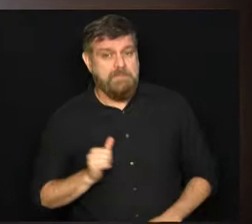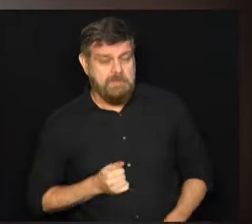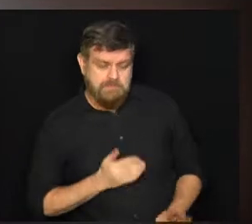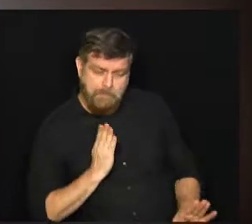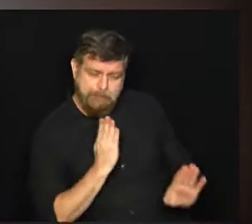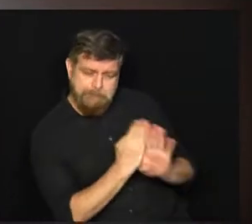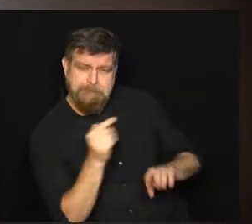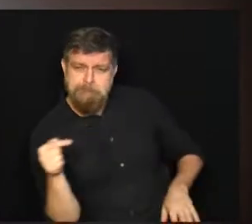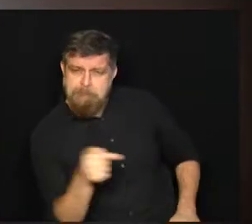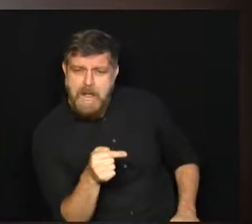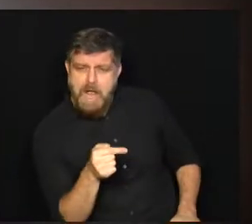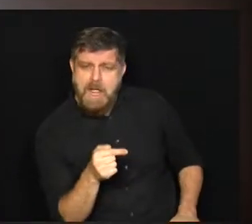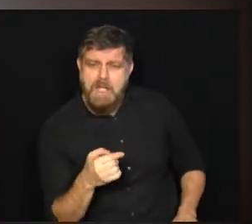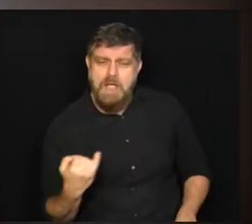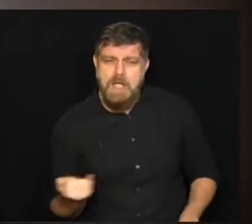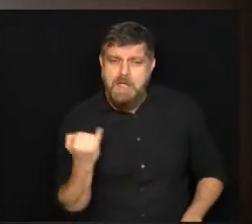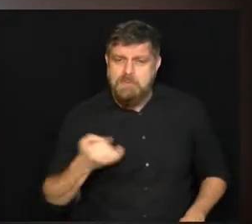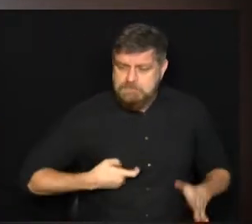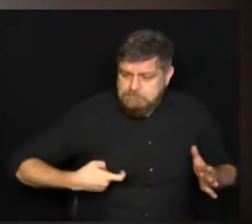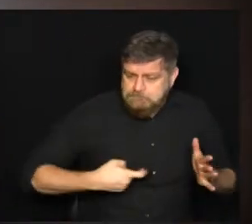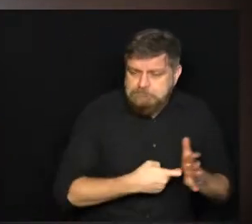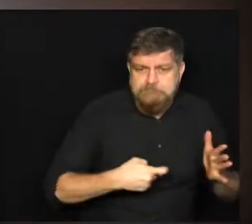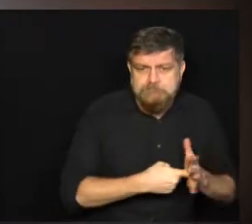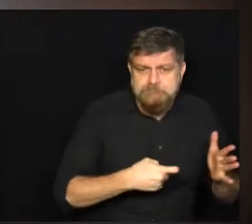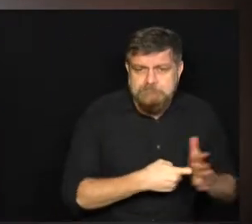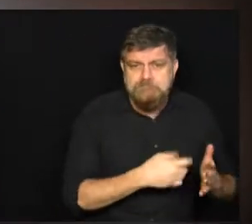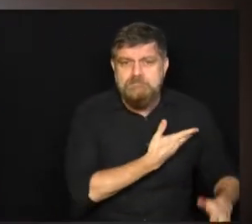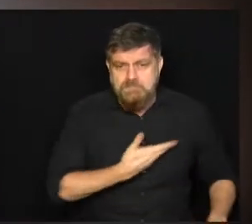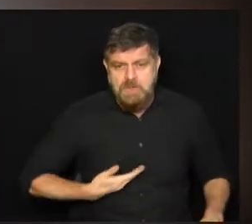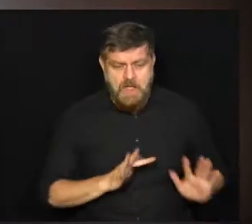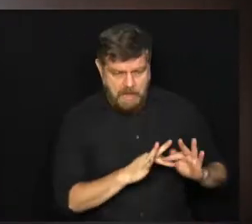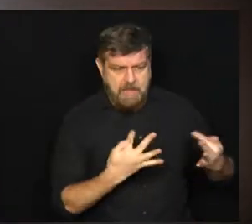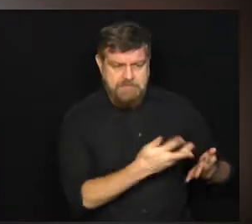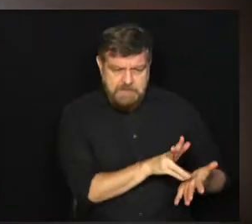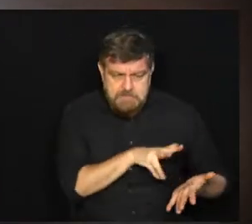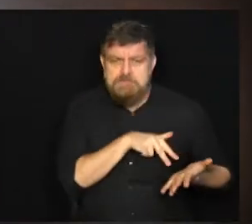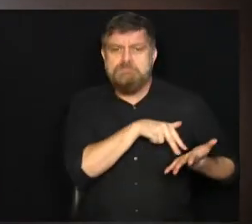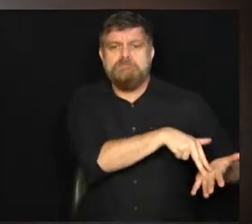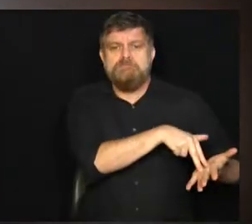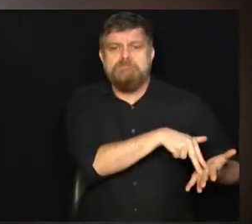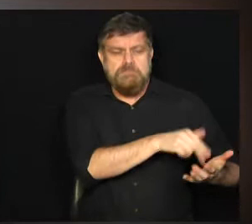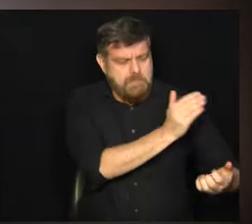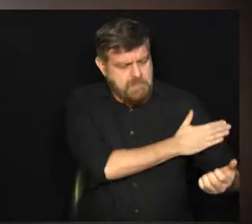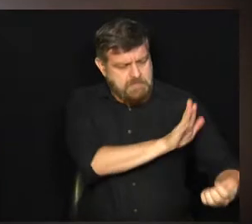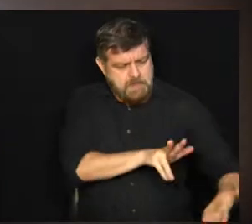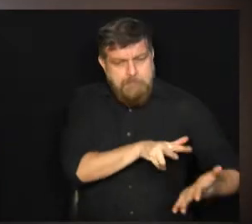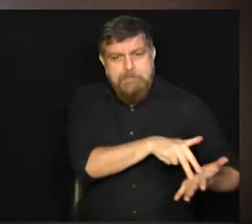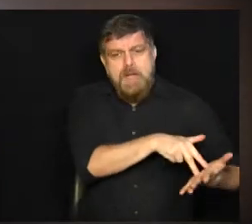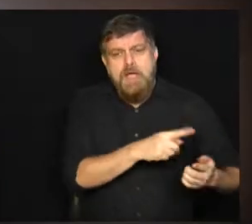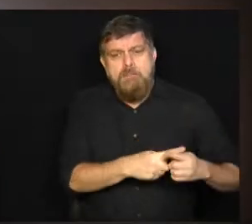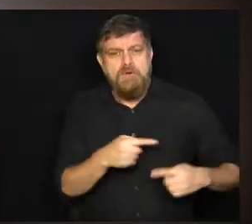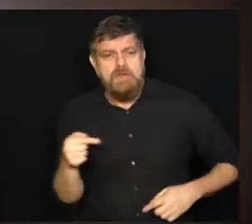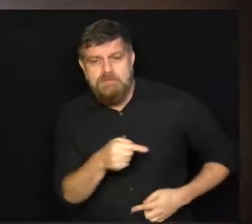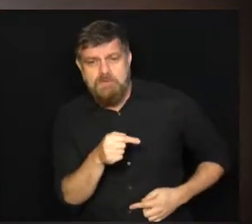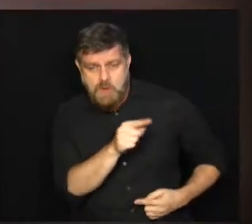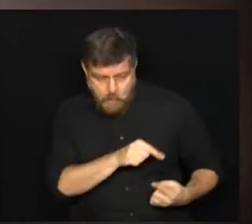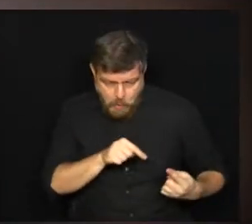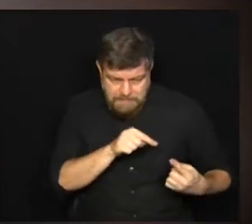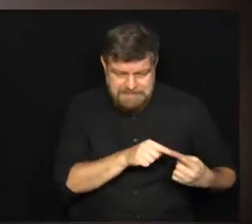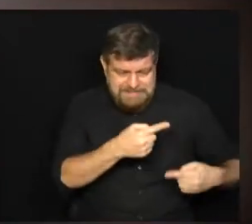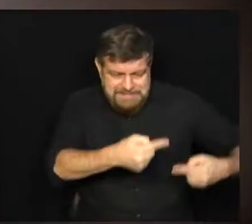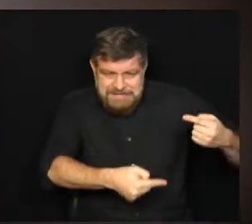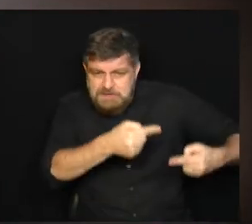reconhecer a importância da denúncia pública feita pela família dessa criança, porque isso foi objeto de discussão.